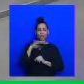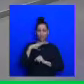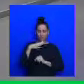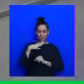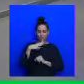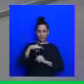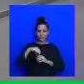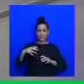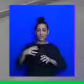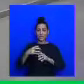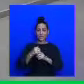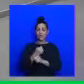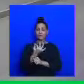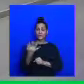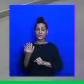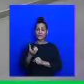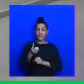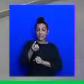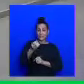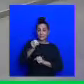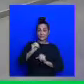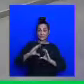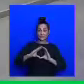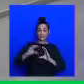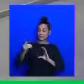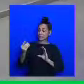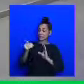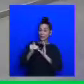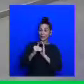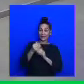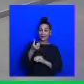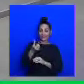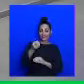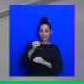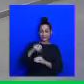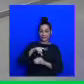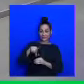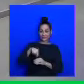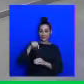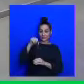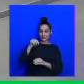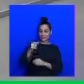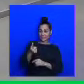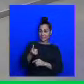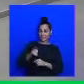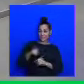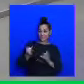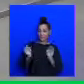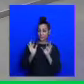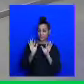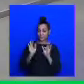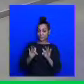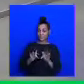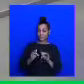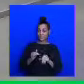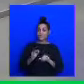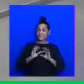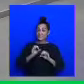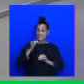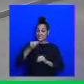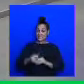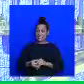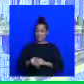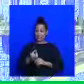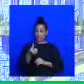conhece, universo de 60 bolas numeradas 0 a 60. Nós vamos sortear 6 dezenas. Se